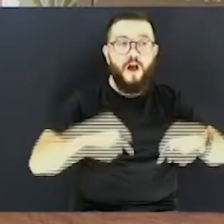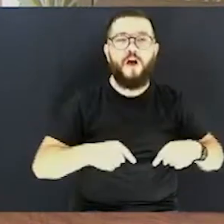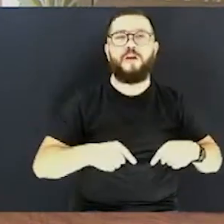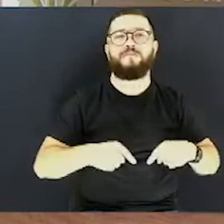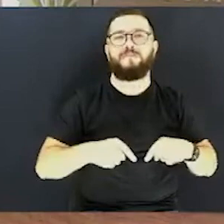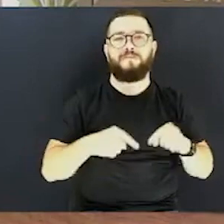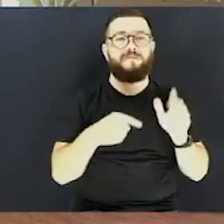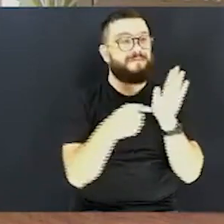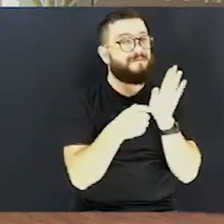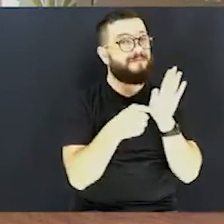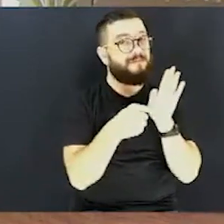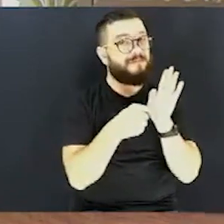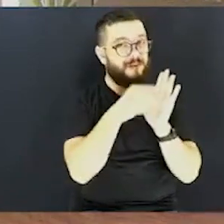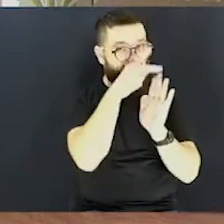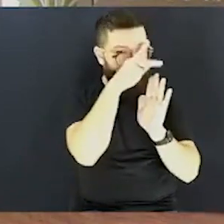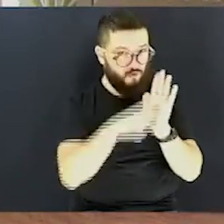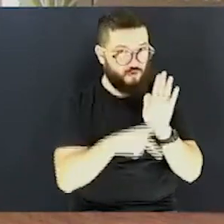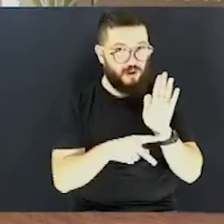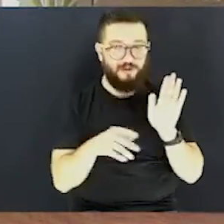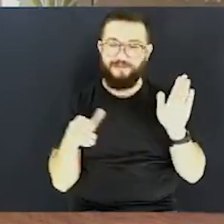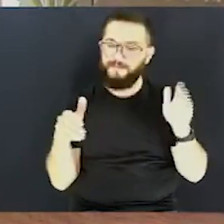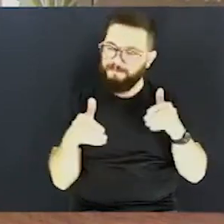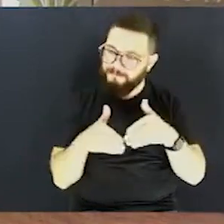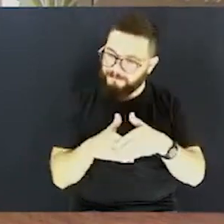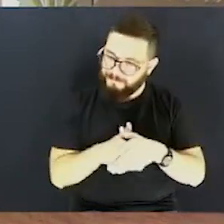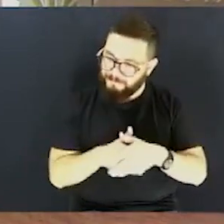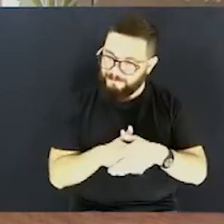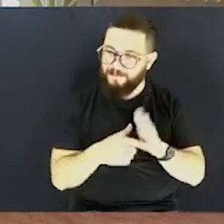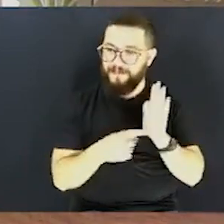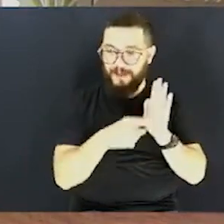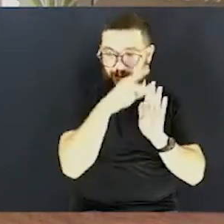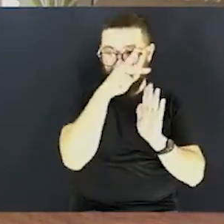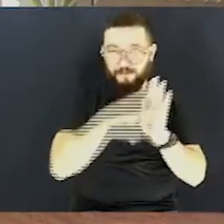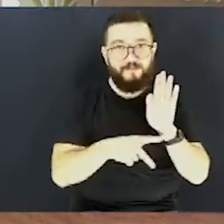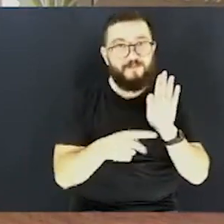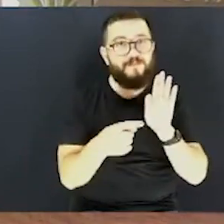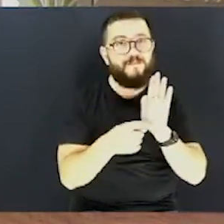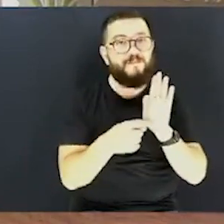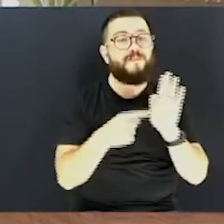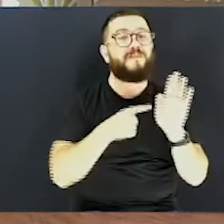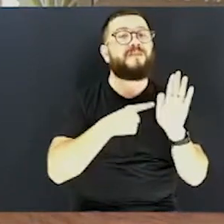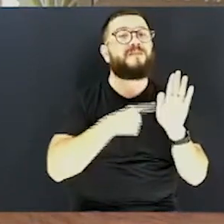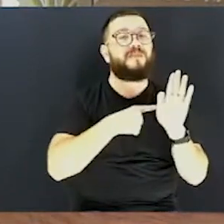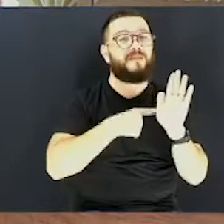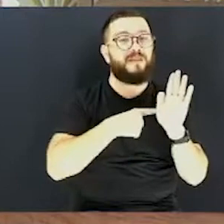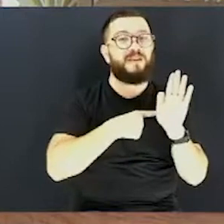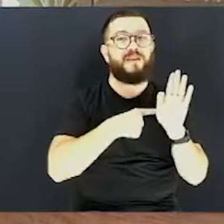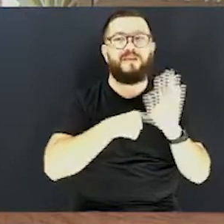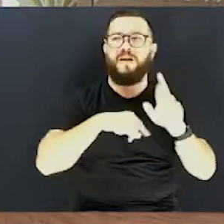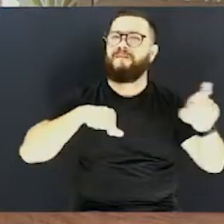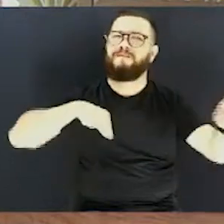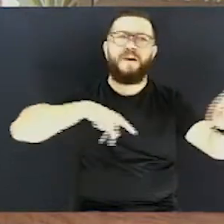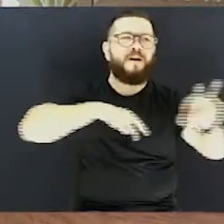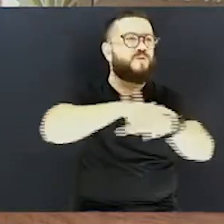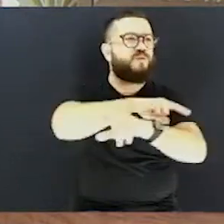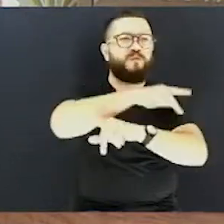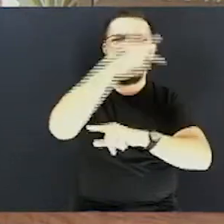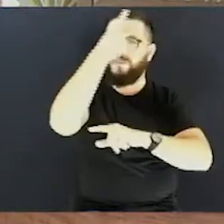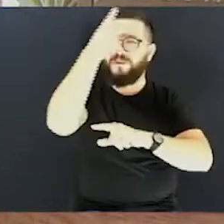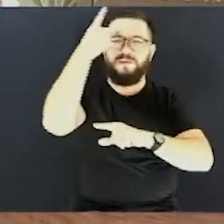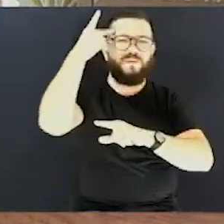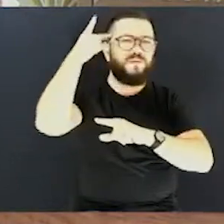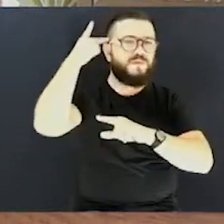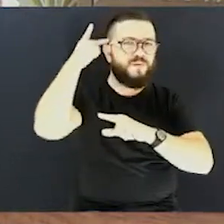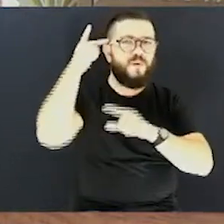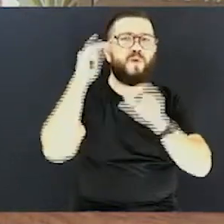foi escrito e foi trazido para cá por obra de muitas mãos, de muitas cabeças.